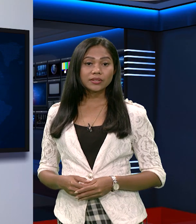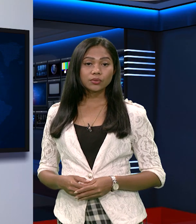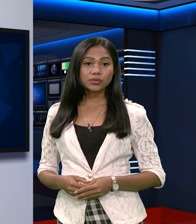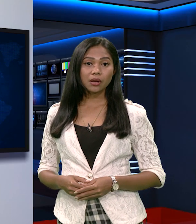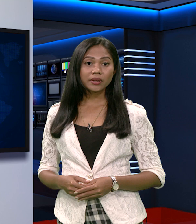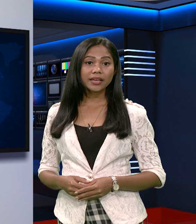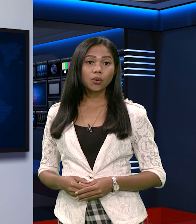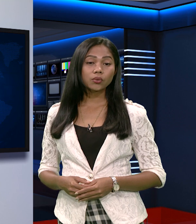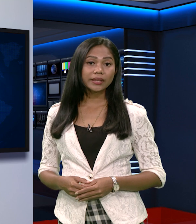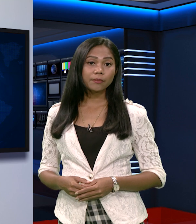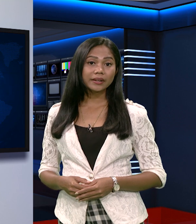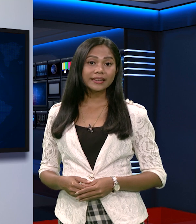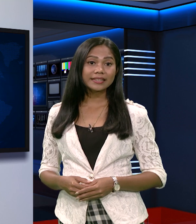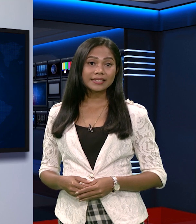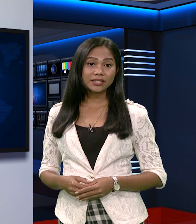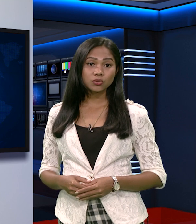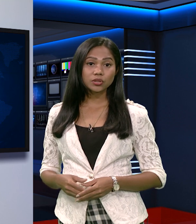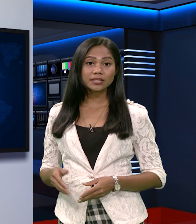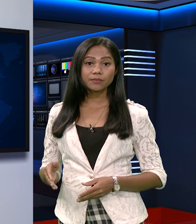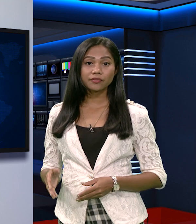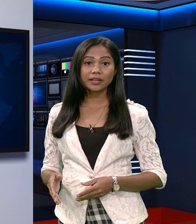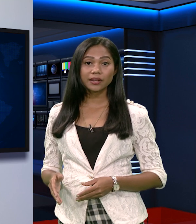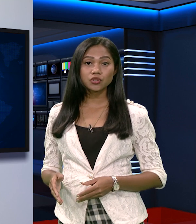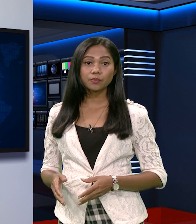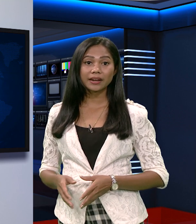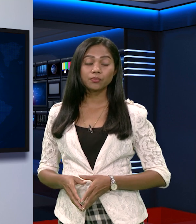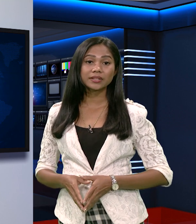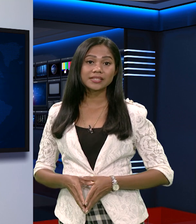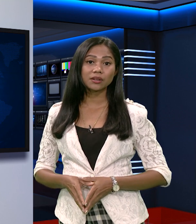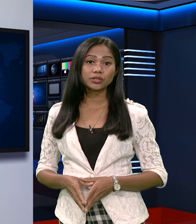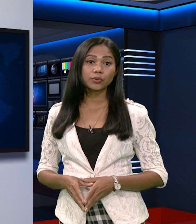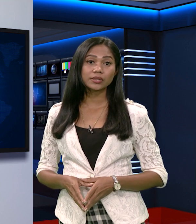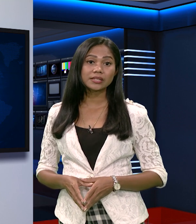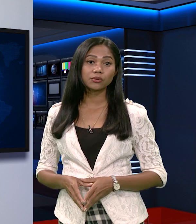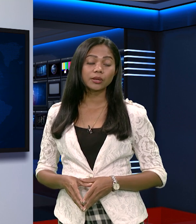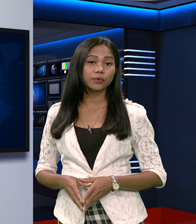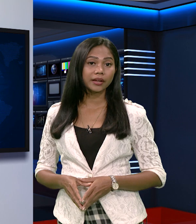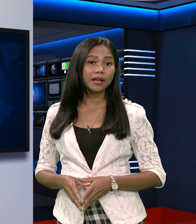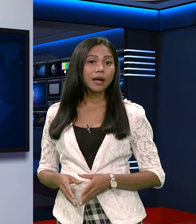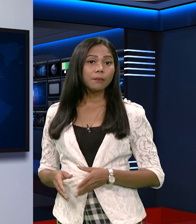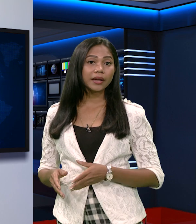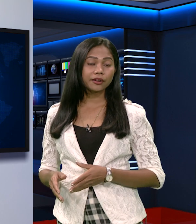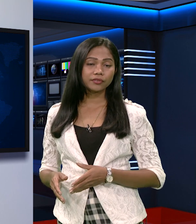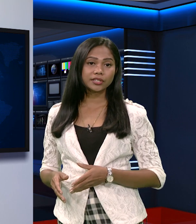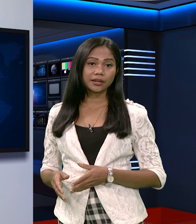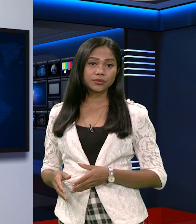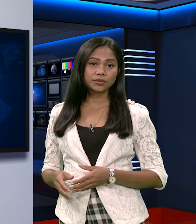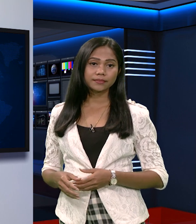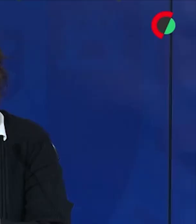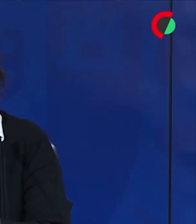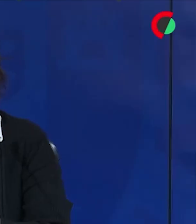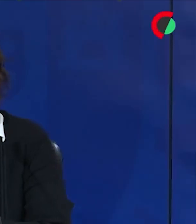uma resolução que contempla requisitos simplificados para a obtenção de proteção temporária para